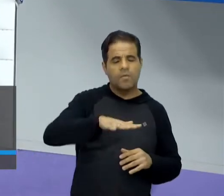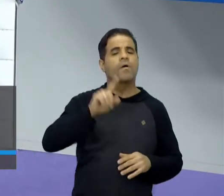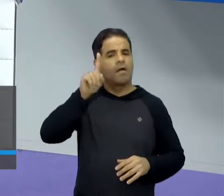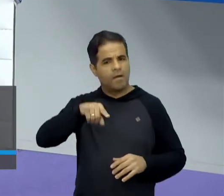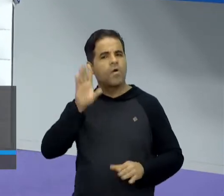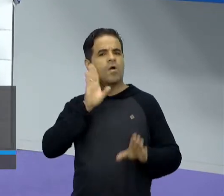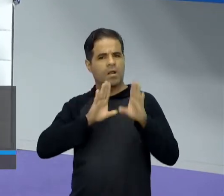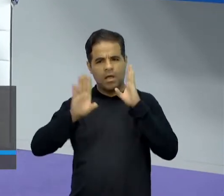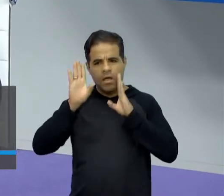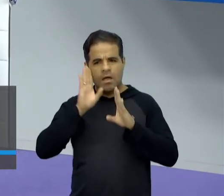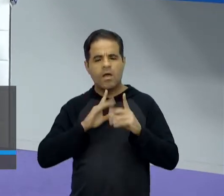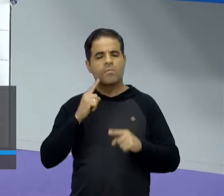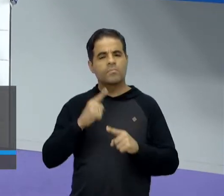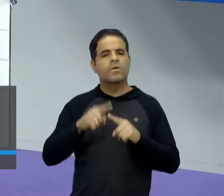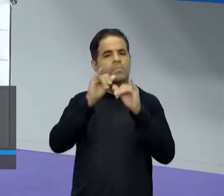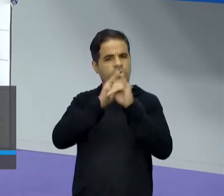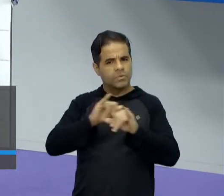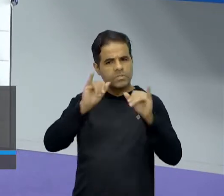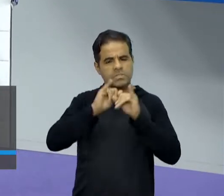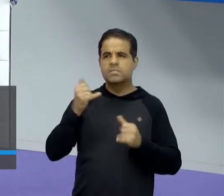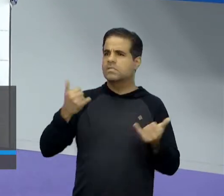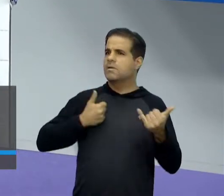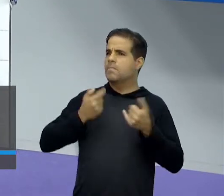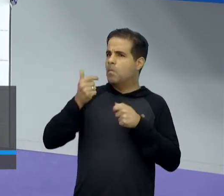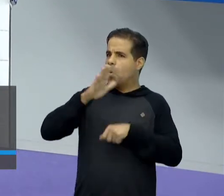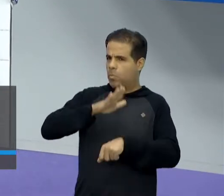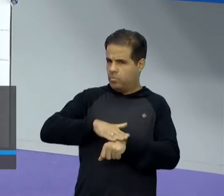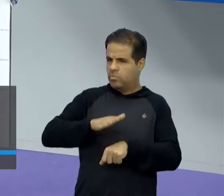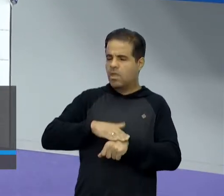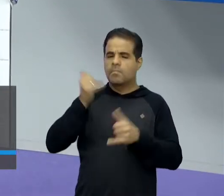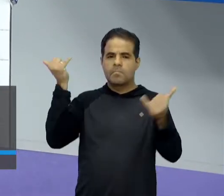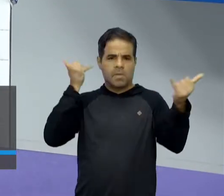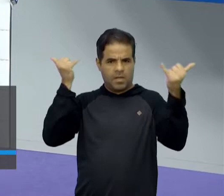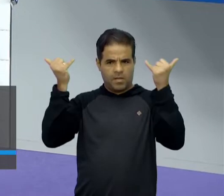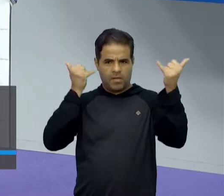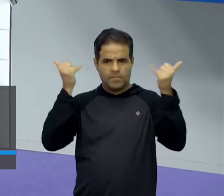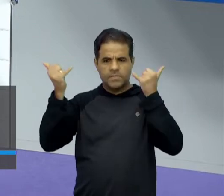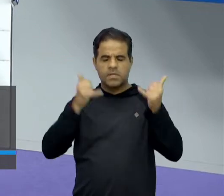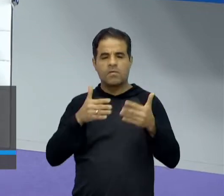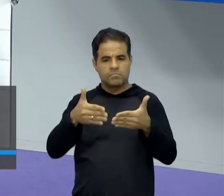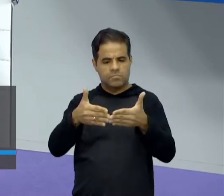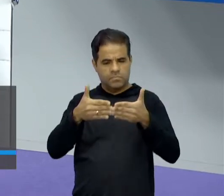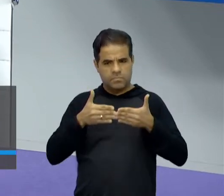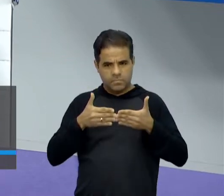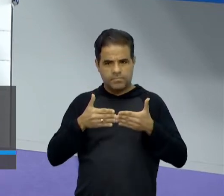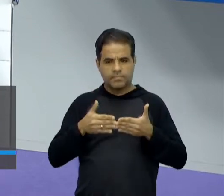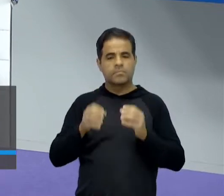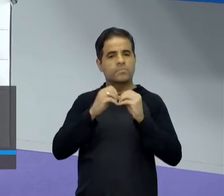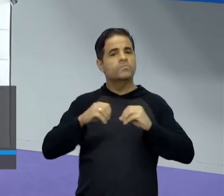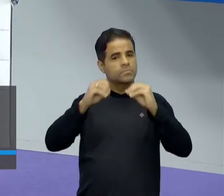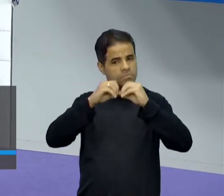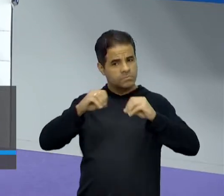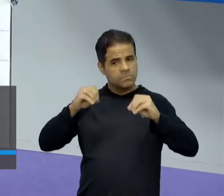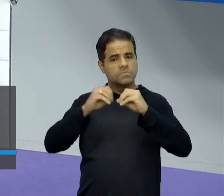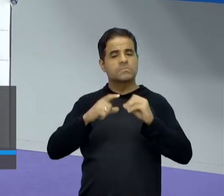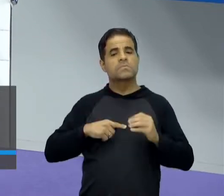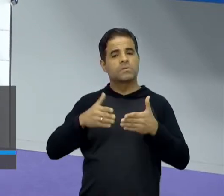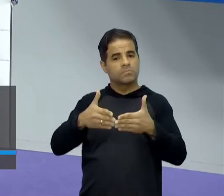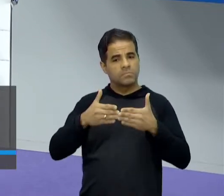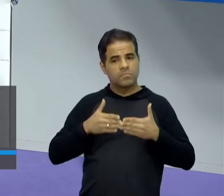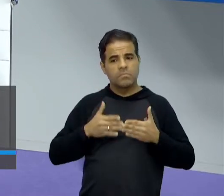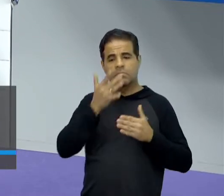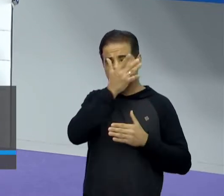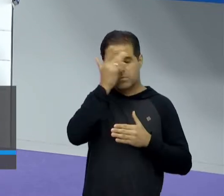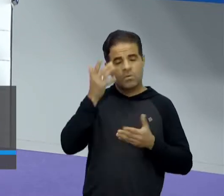legal aqui, até porque uma notícia que eu fiquei sabendo há pouco tempo, professora, é o apelo que o Centro de Mídias tem à comunidade das